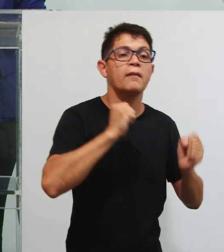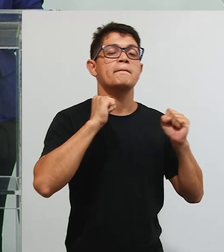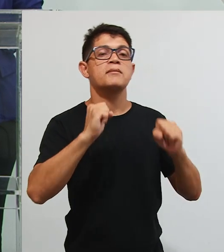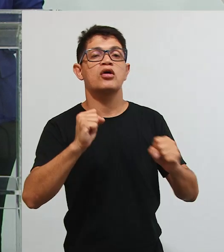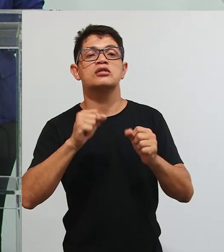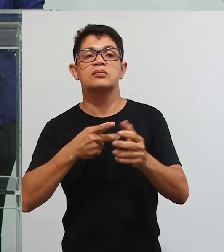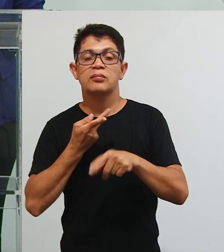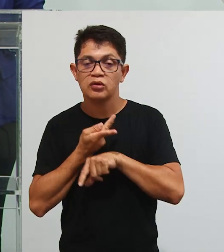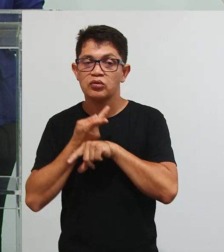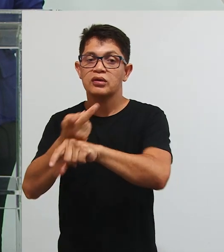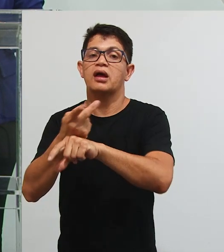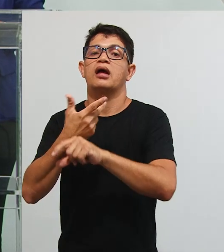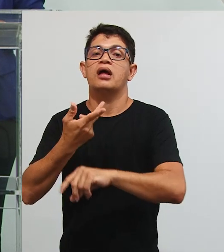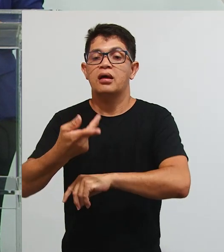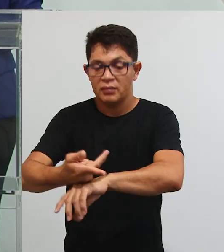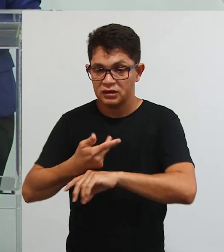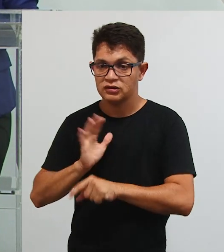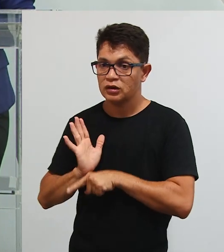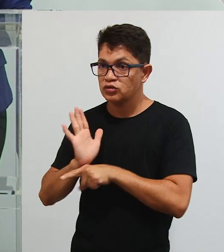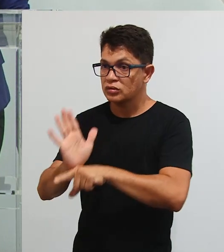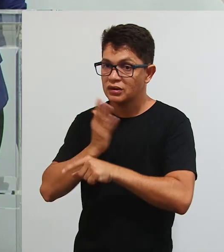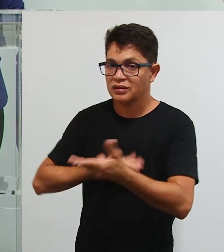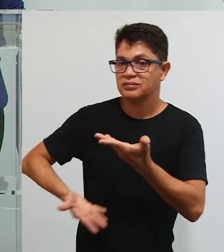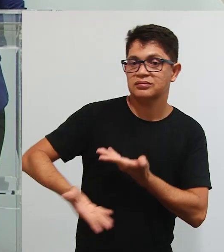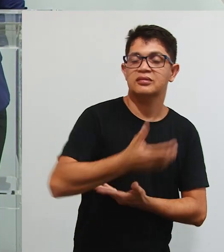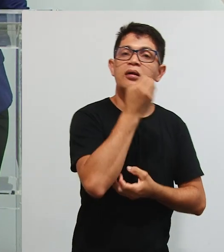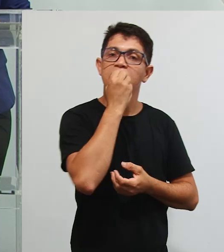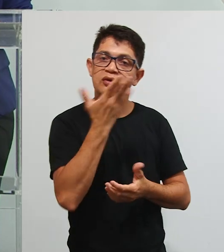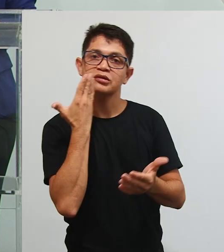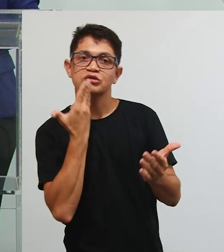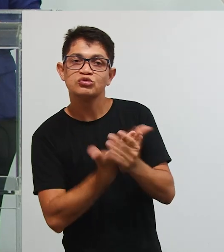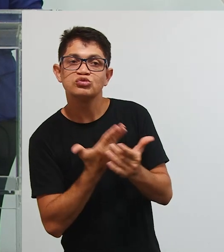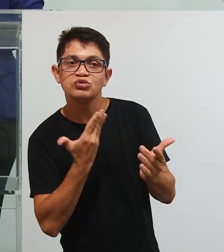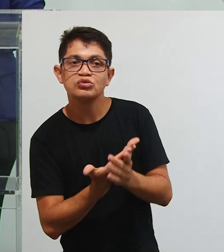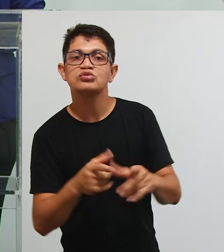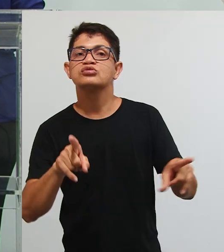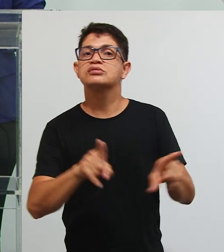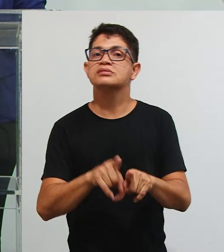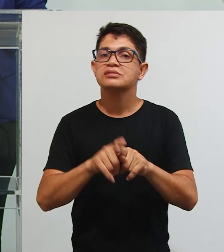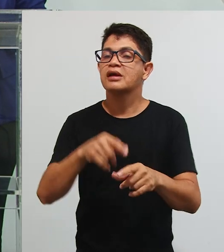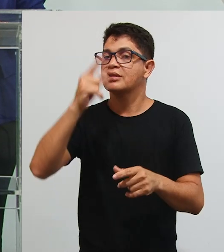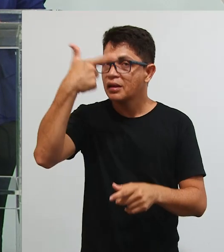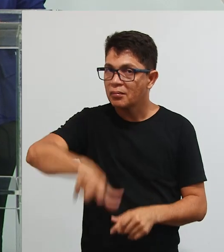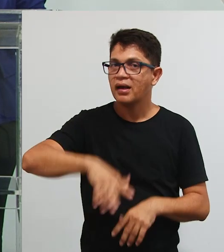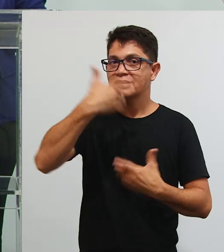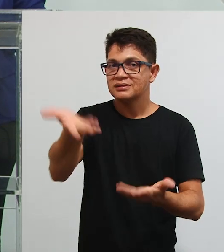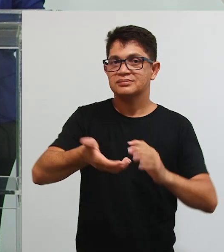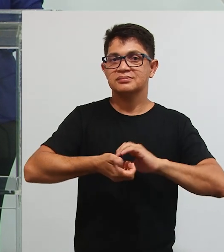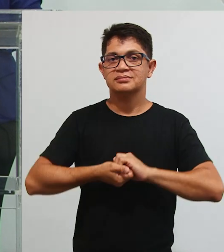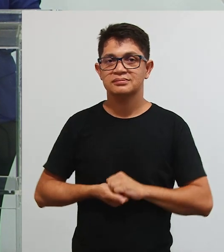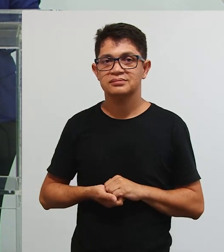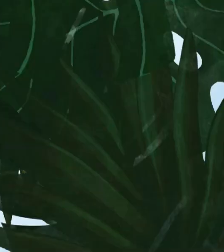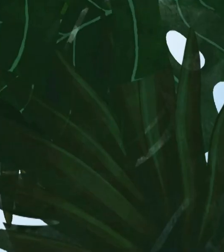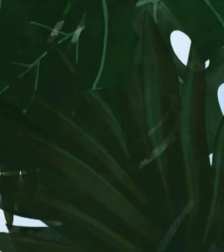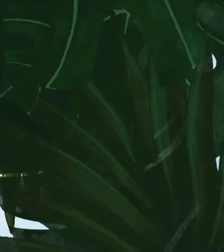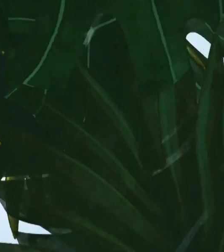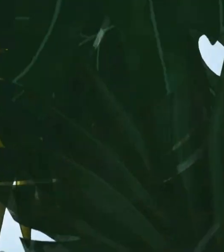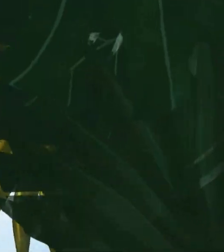nós estaremos disponíveis para ajudá-los. Então, bons estudos para vocês e até mais!